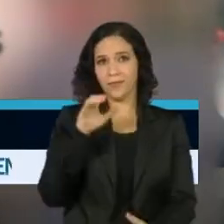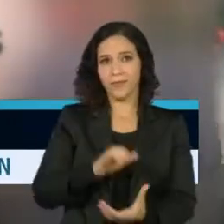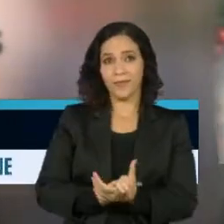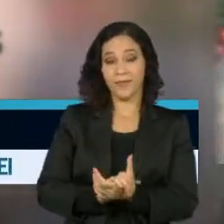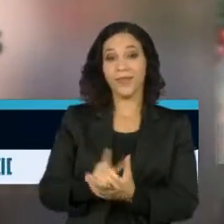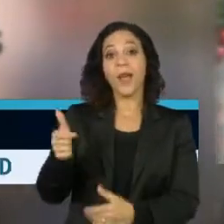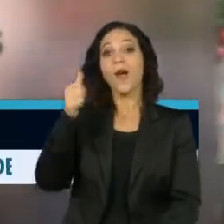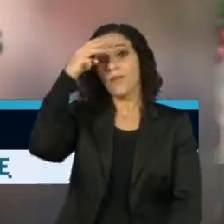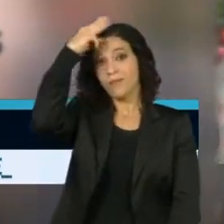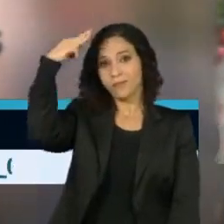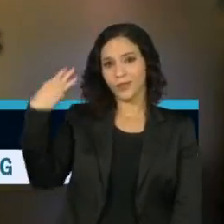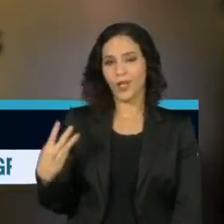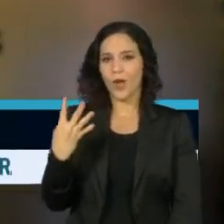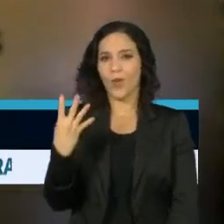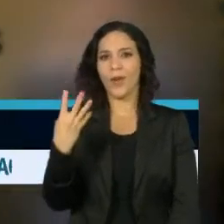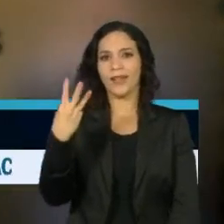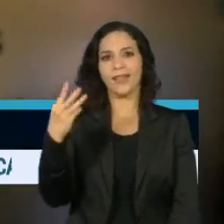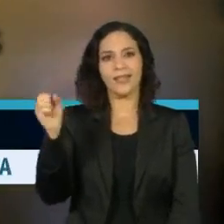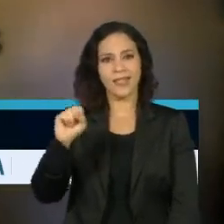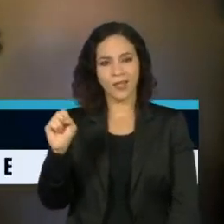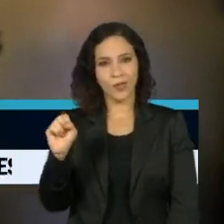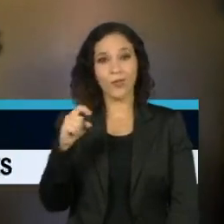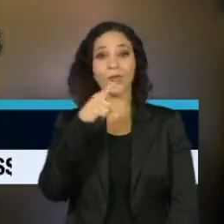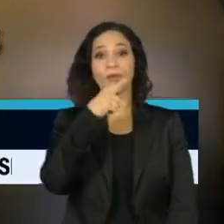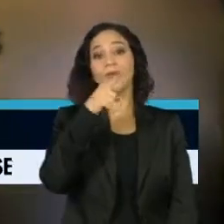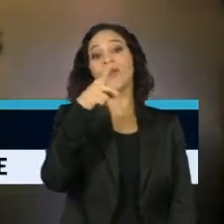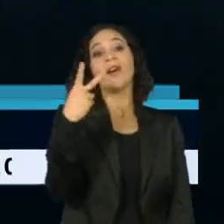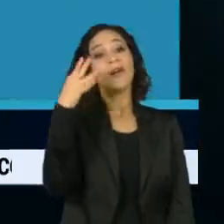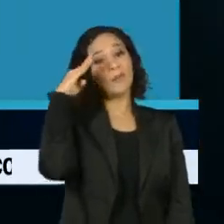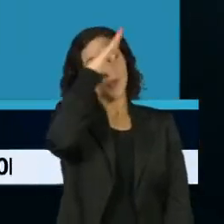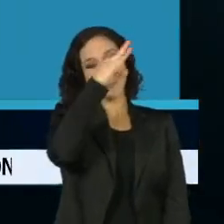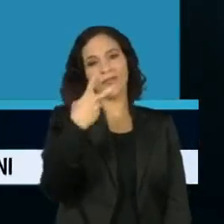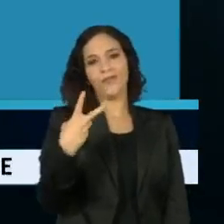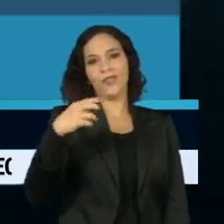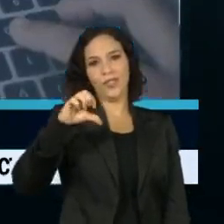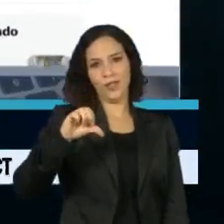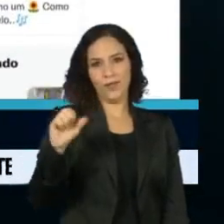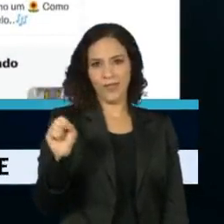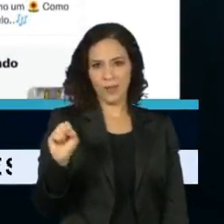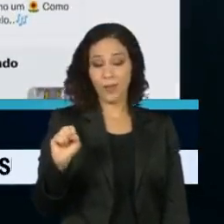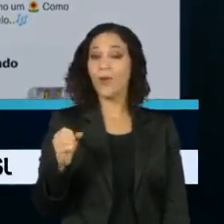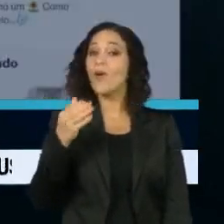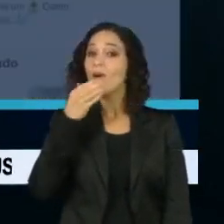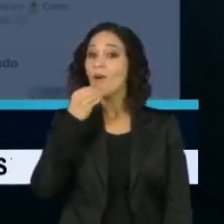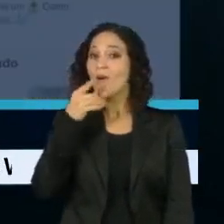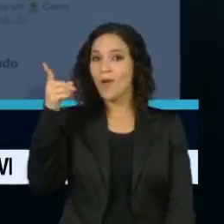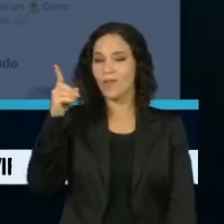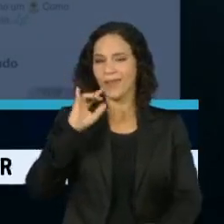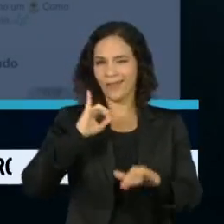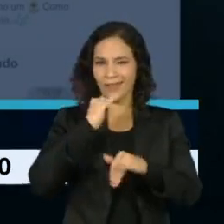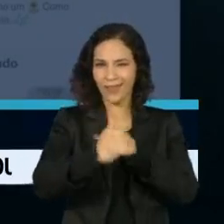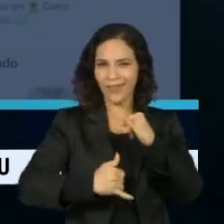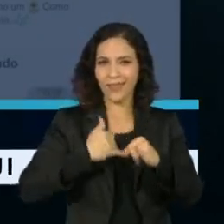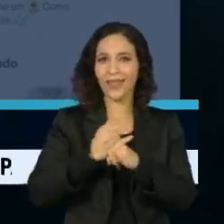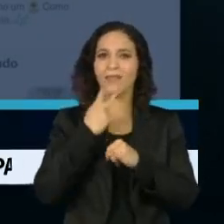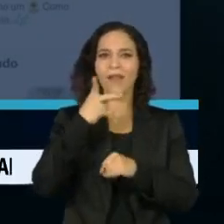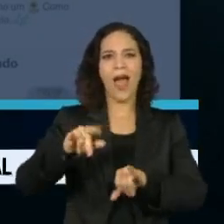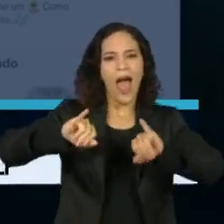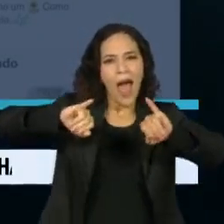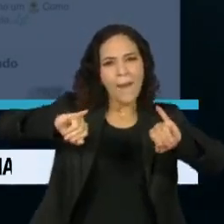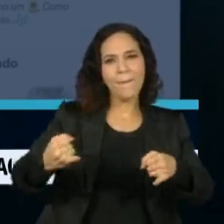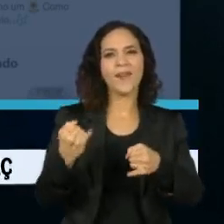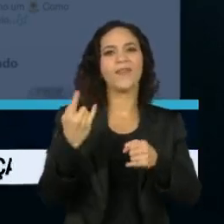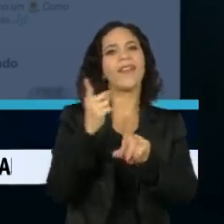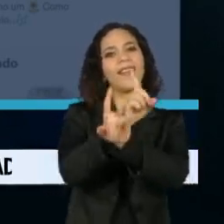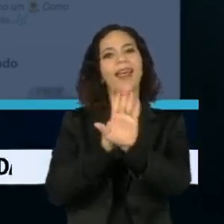43 segundos de Michele contra 29 de Bolsonaro. Para este internauta, Jair Bolsonaro usou a mulher como